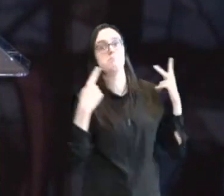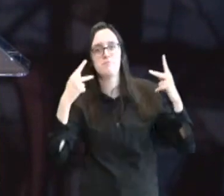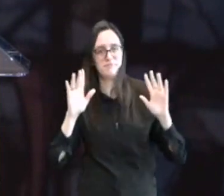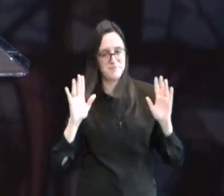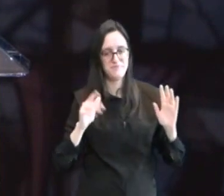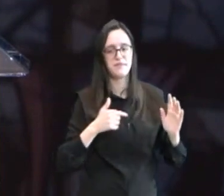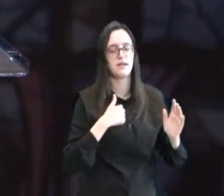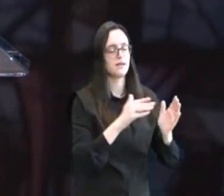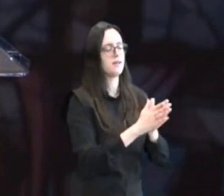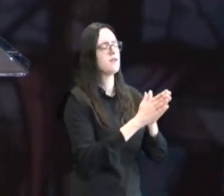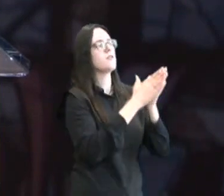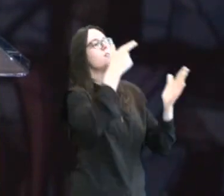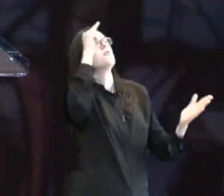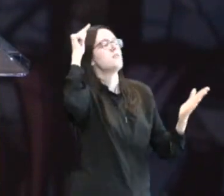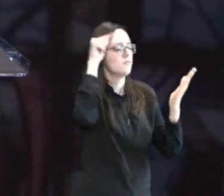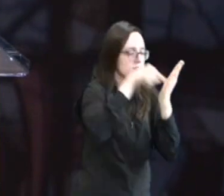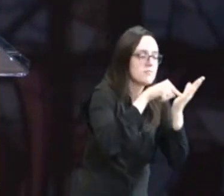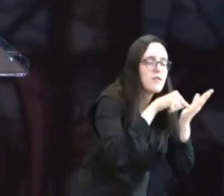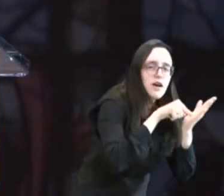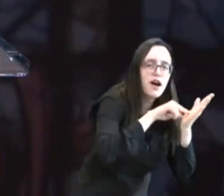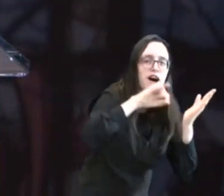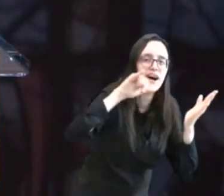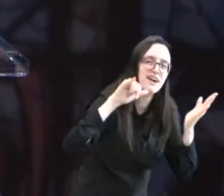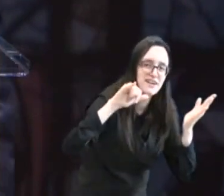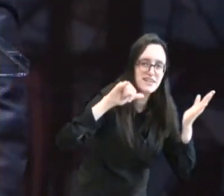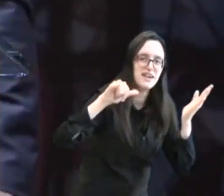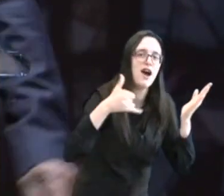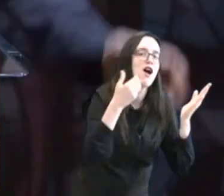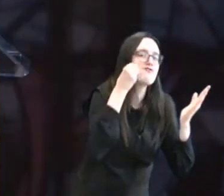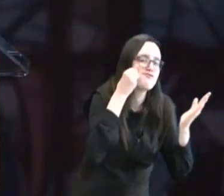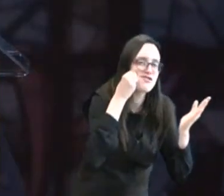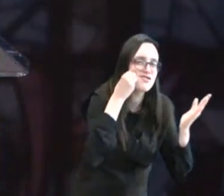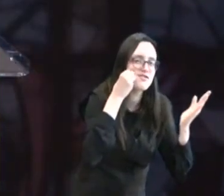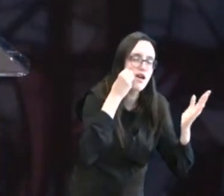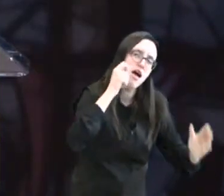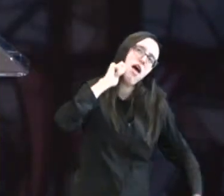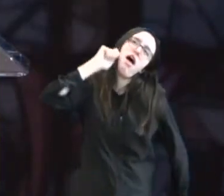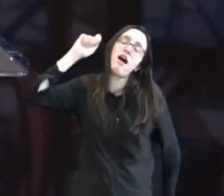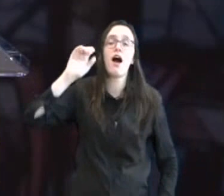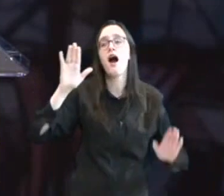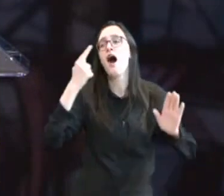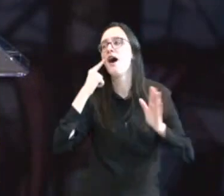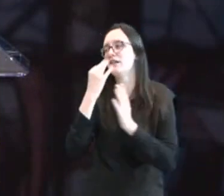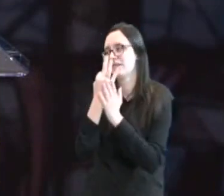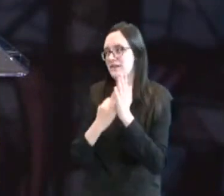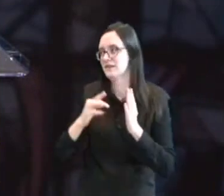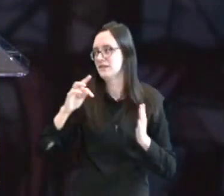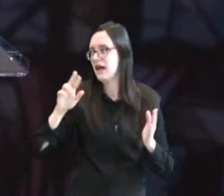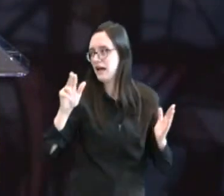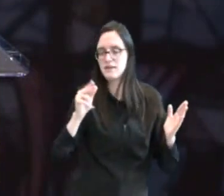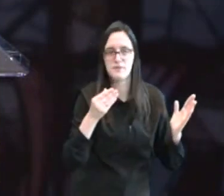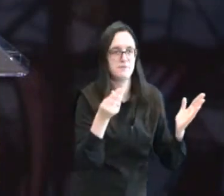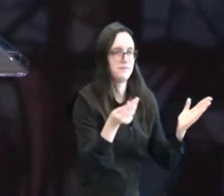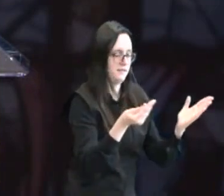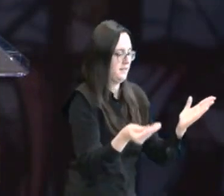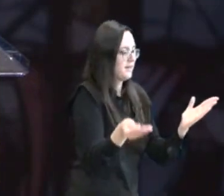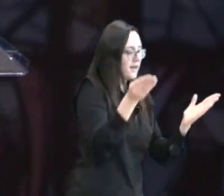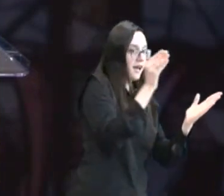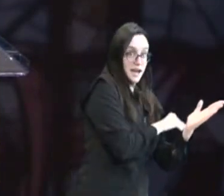abriu assim, Judas foi e enforcou-se. Ele disse: irmãos, o texto não é esse. Aí abriu de